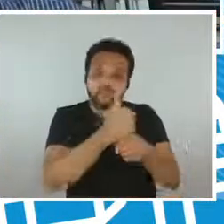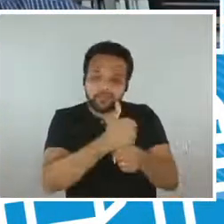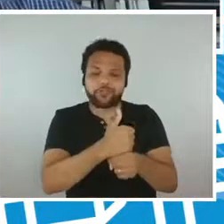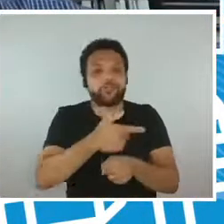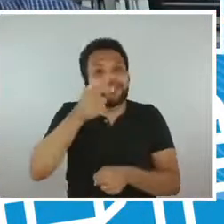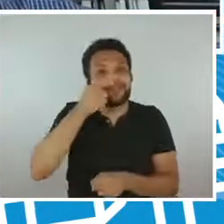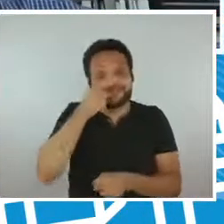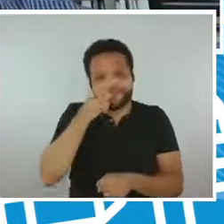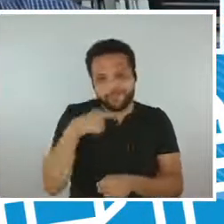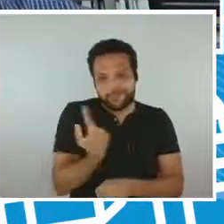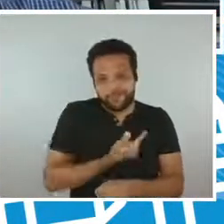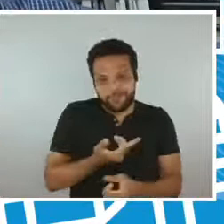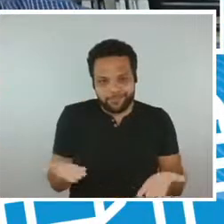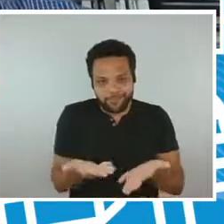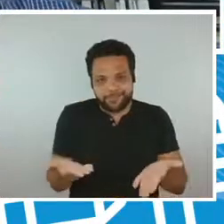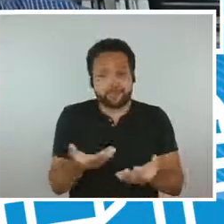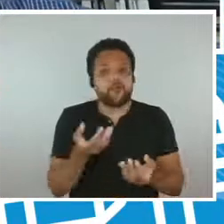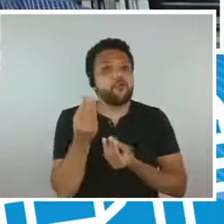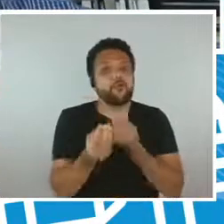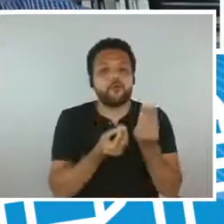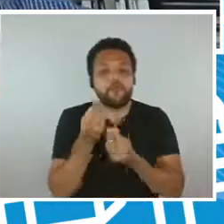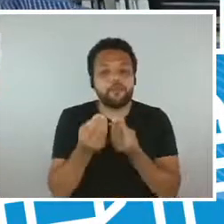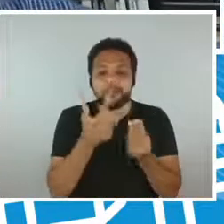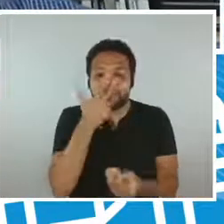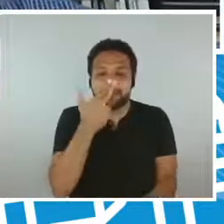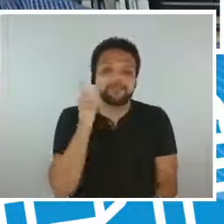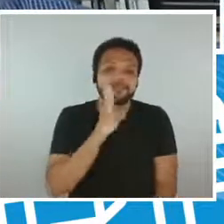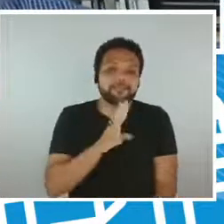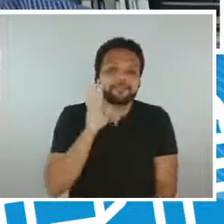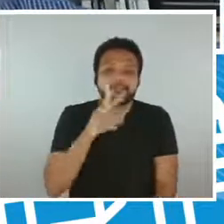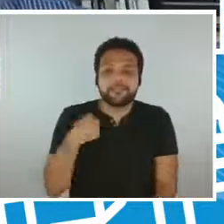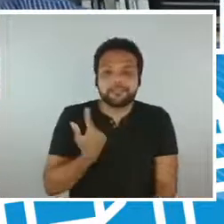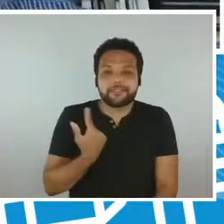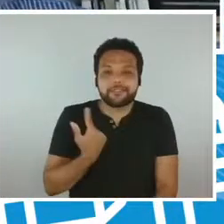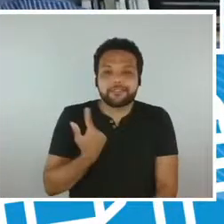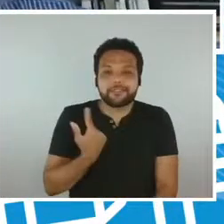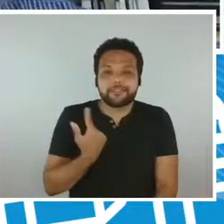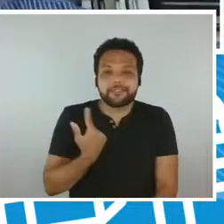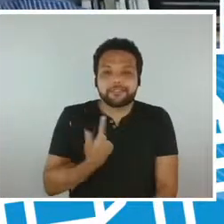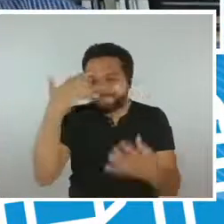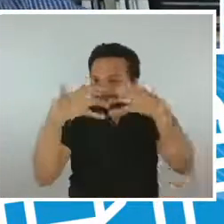ouvindo, certo? Como é bacana a gente poder pensar que